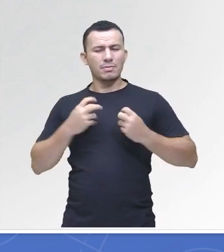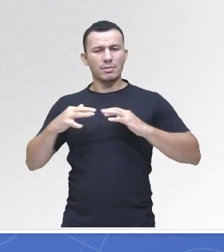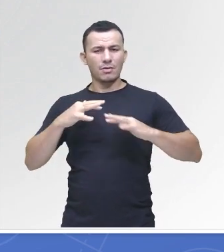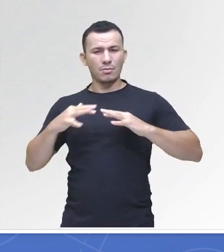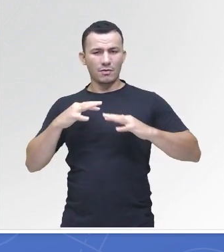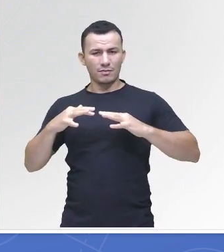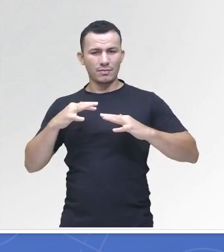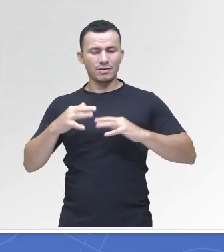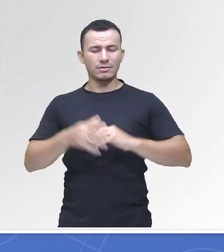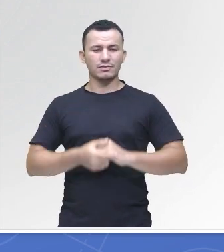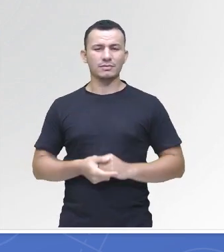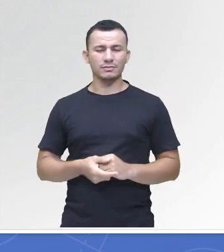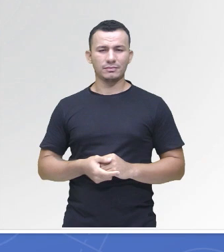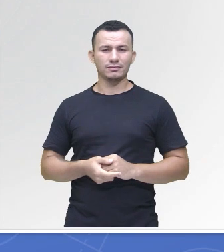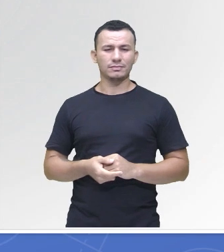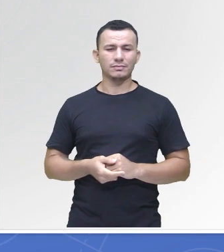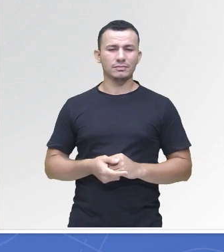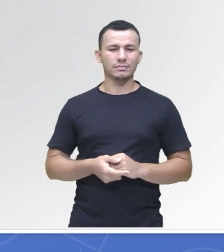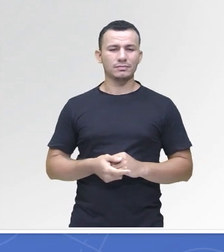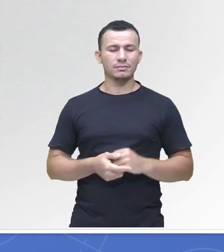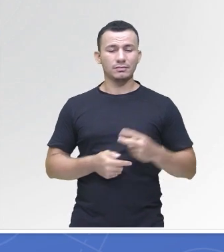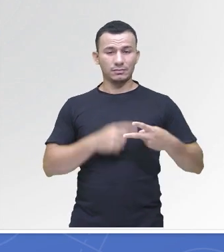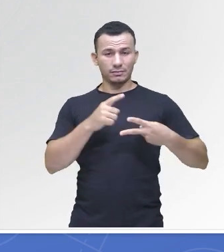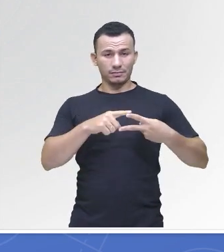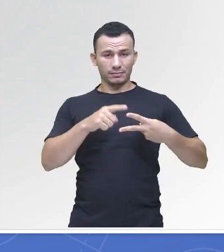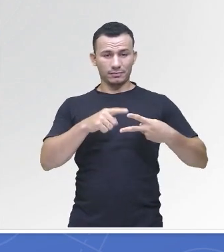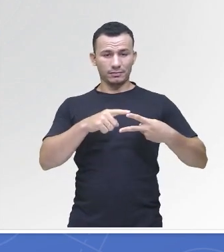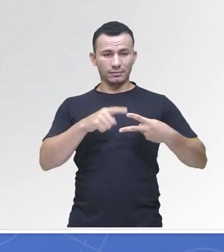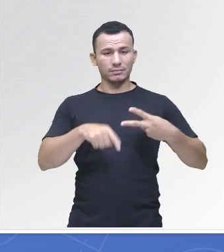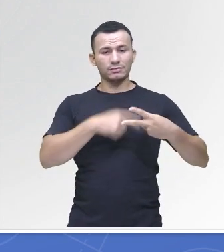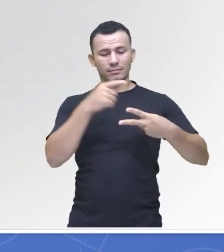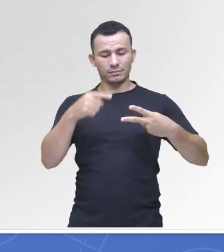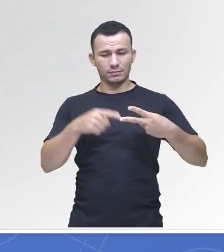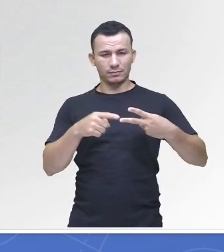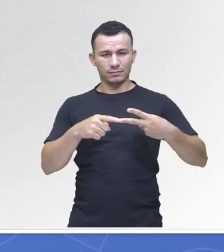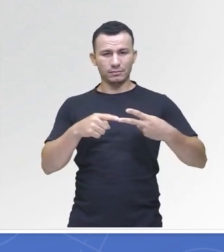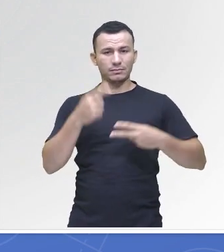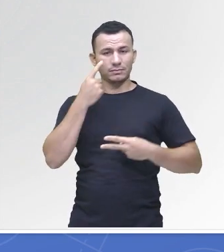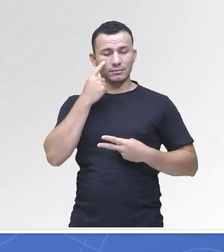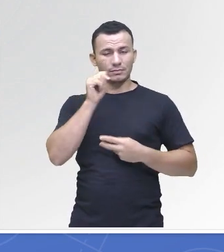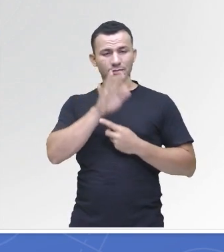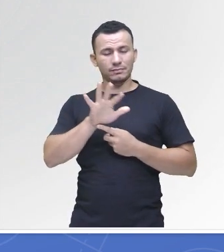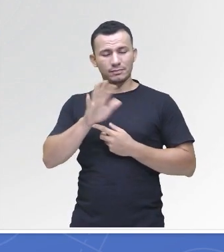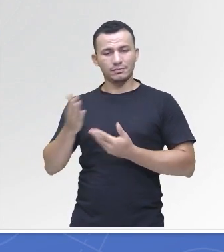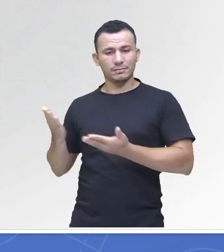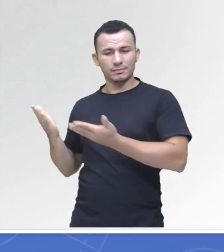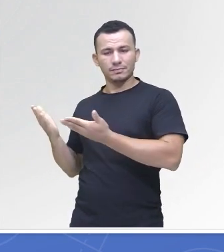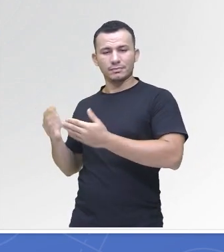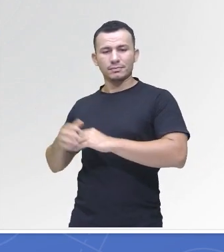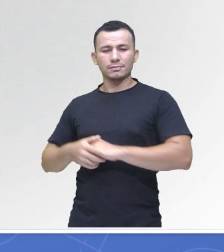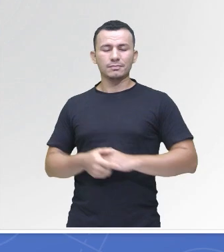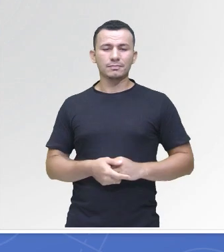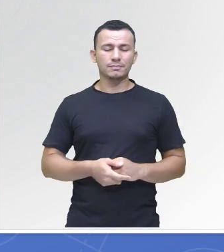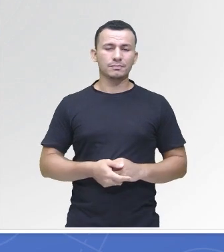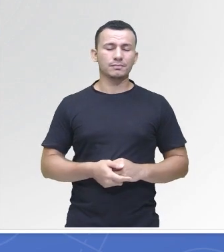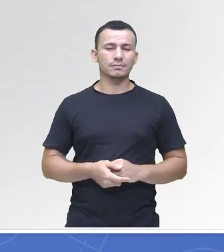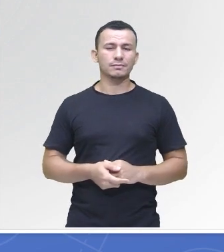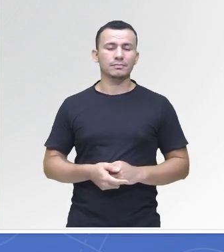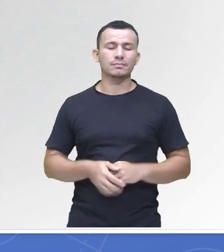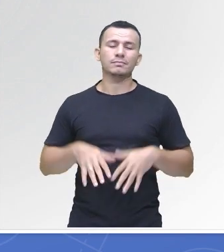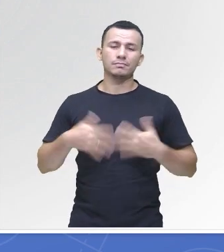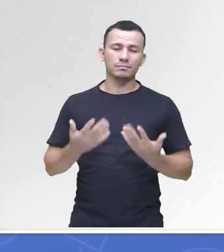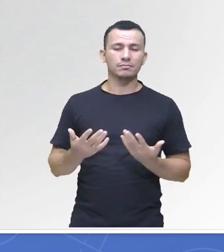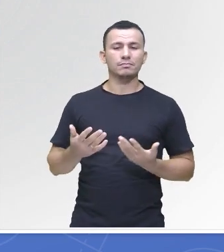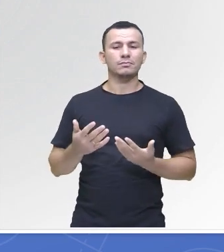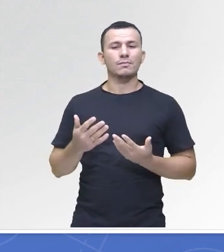da sístole, tá bom? Então aqui tem o nó sinoatrial e o nó atrioventricular. Bom, e aí a gente tem